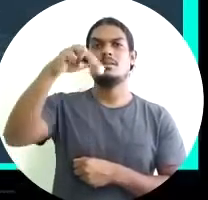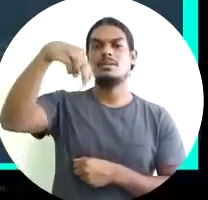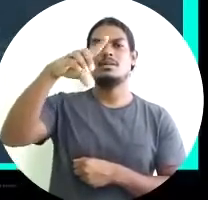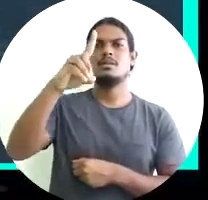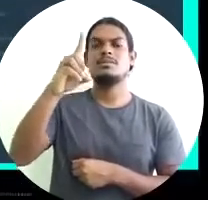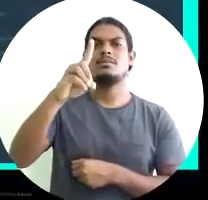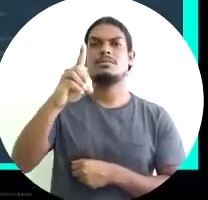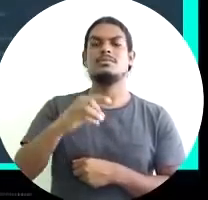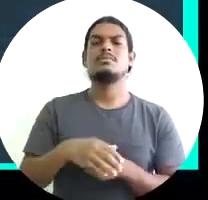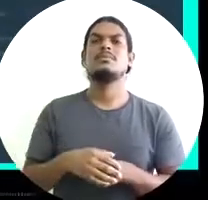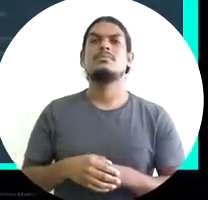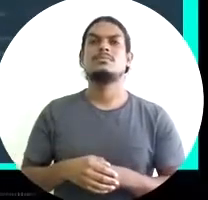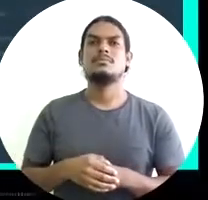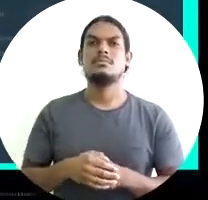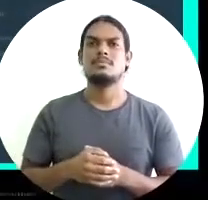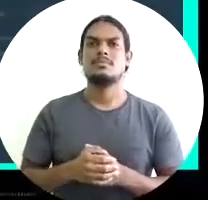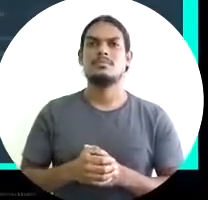ser